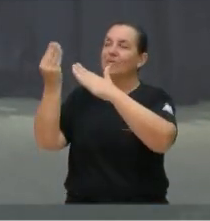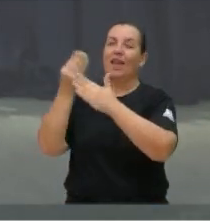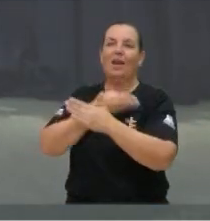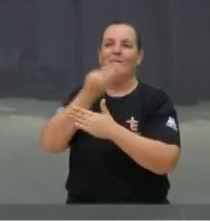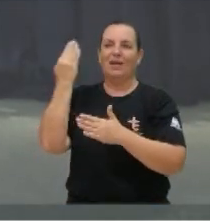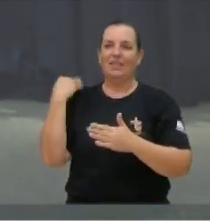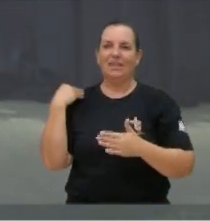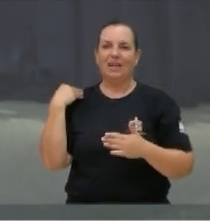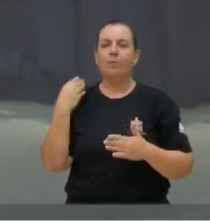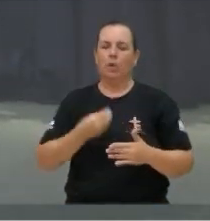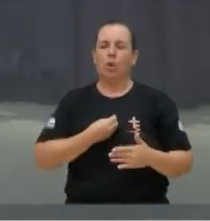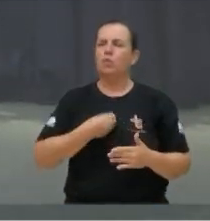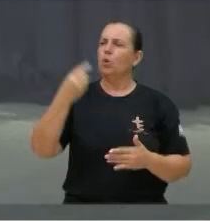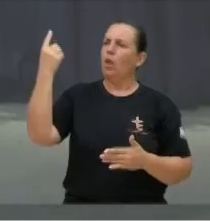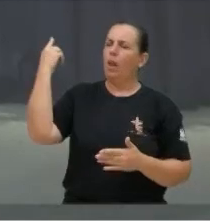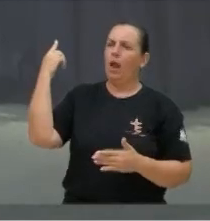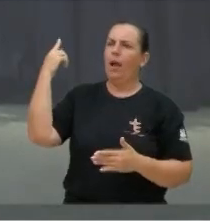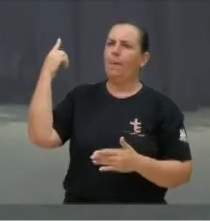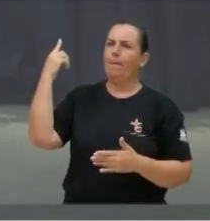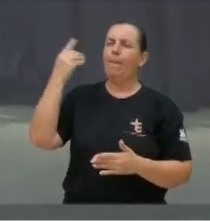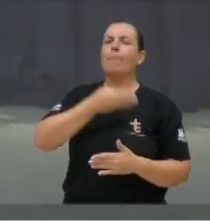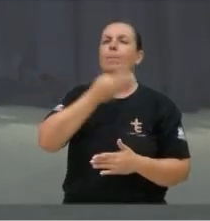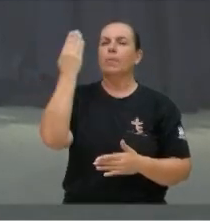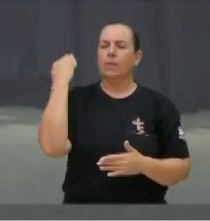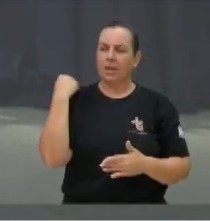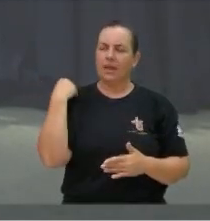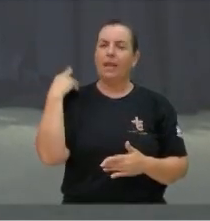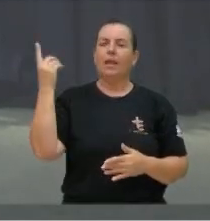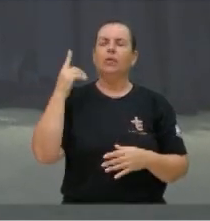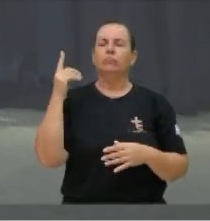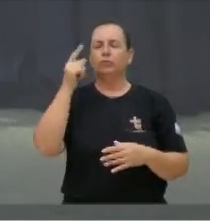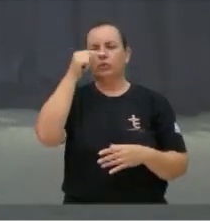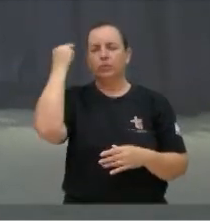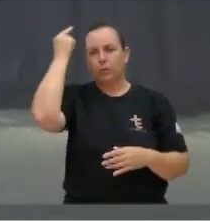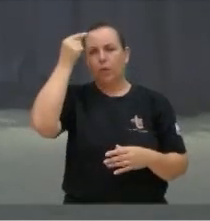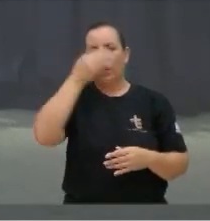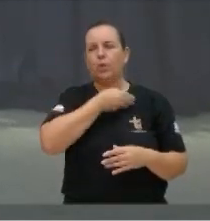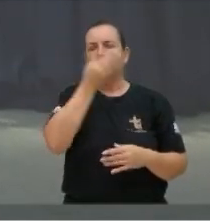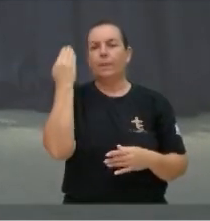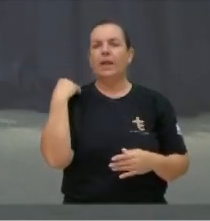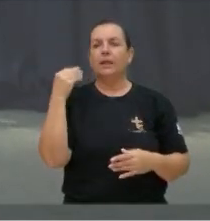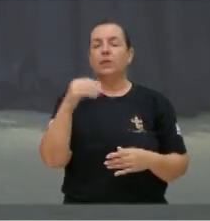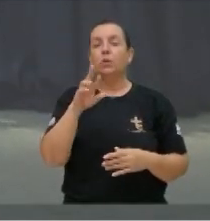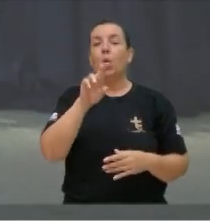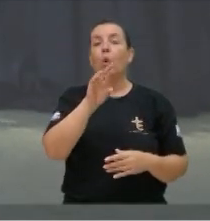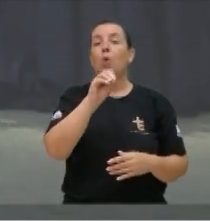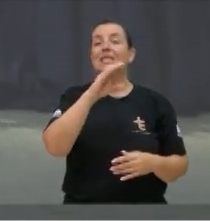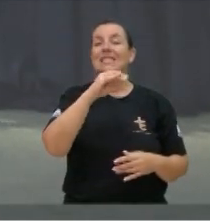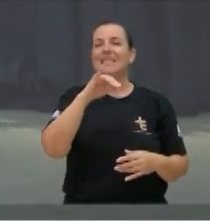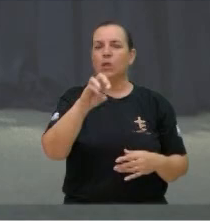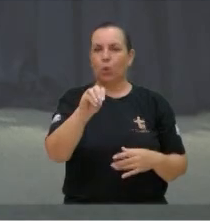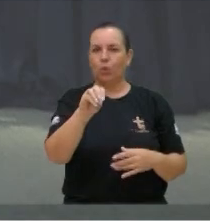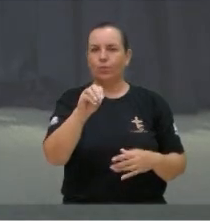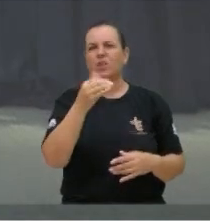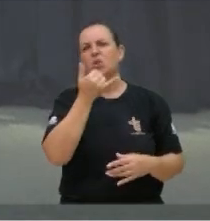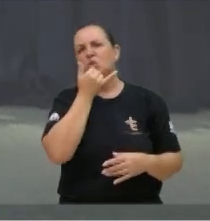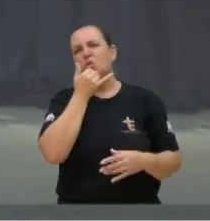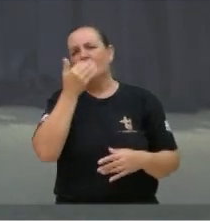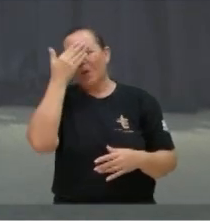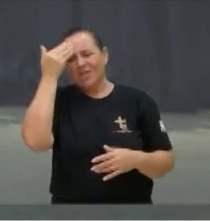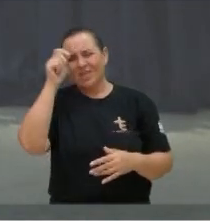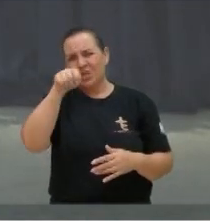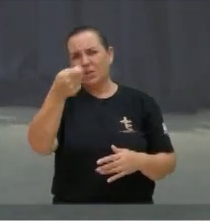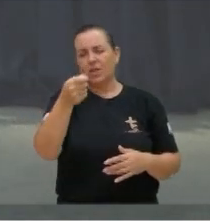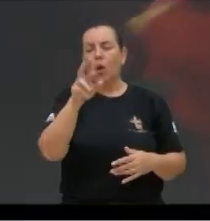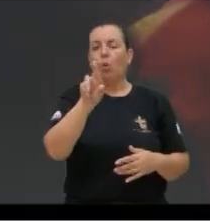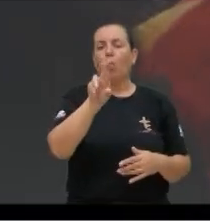no Santuário Estadual de Nossa Senhora do Rocio, em Paranaguá, desde fevereiro desse ano, vindo de um outro santuário